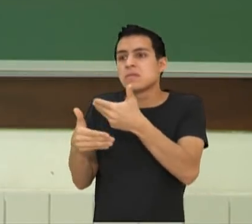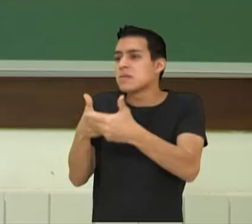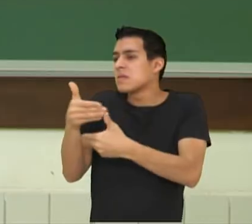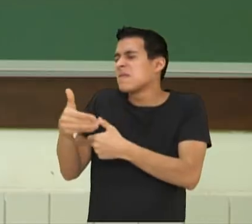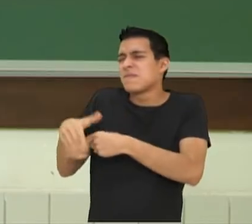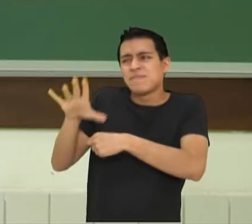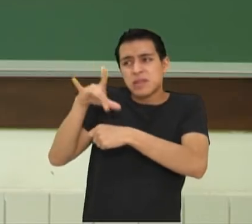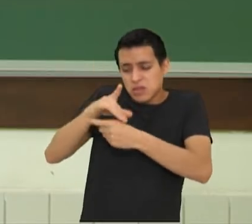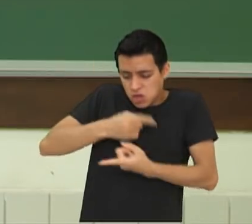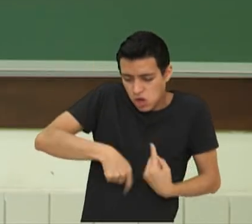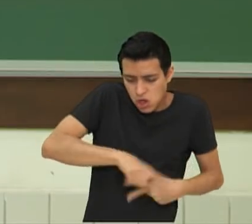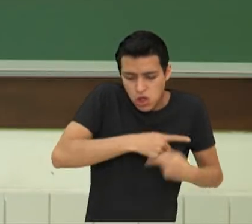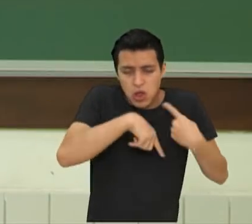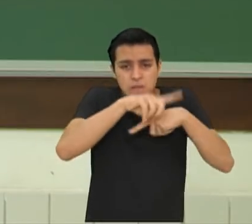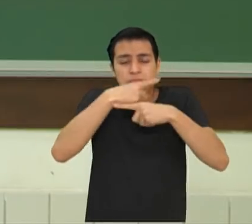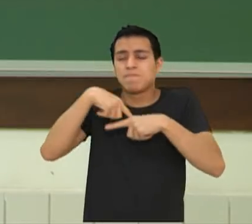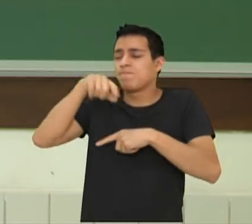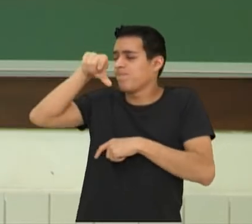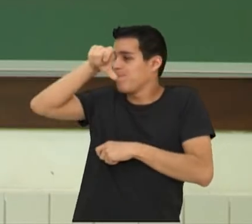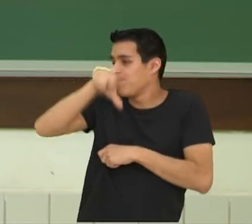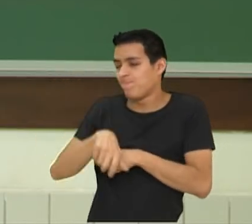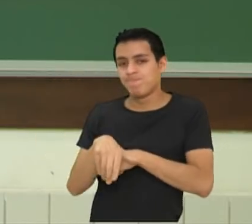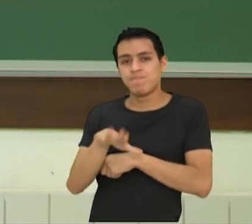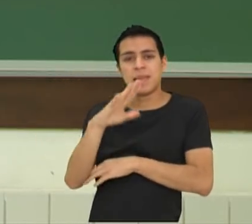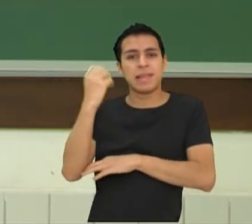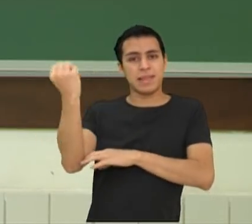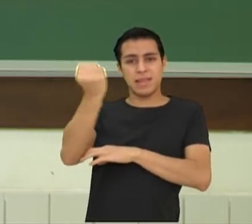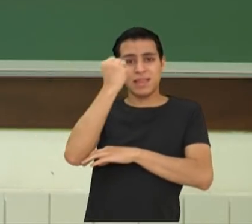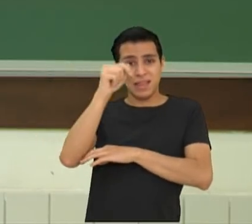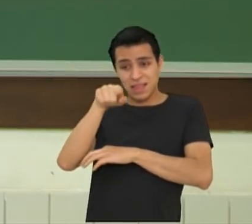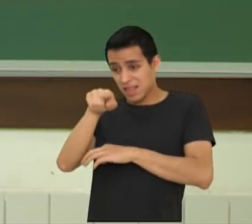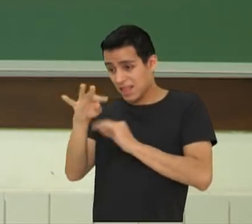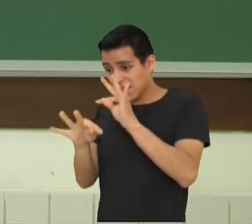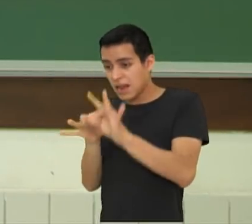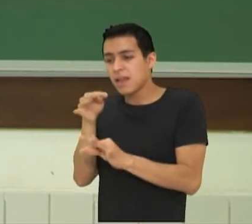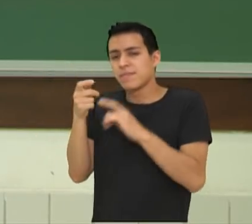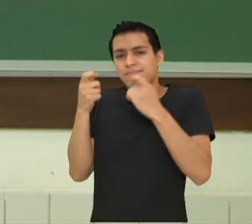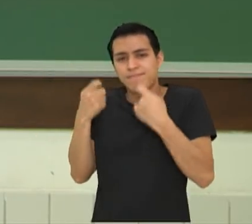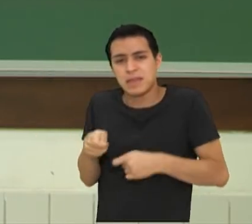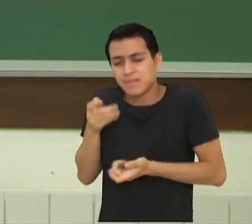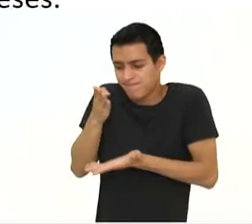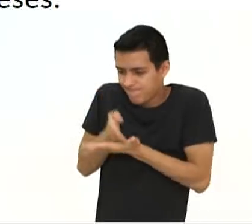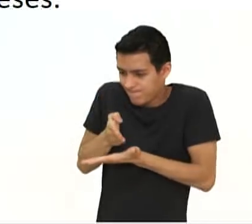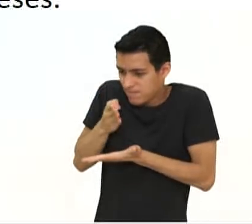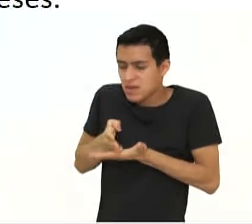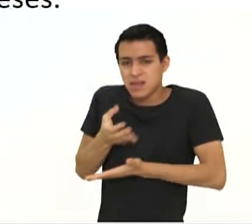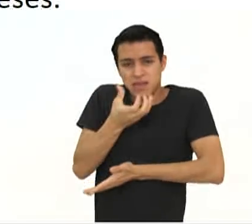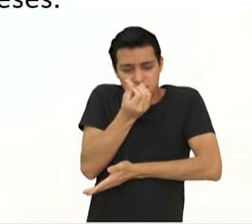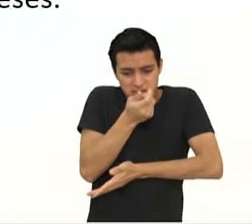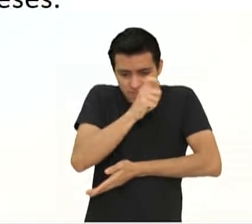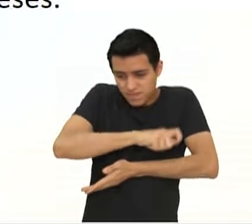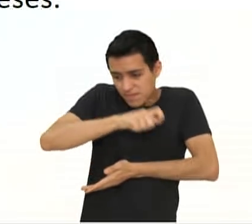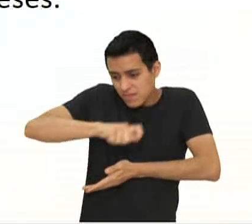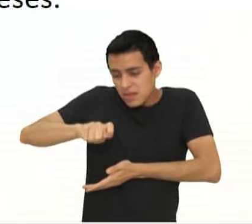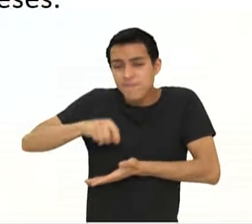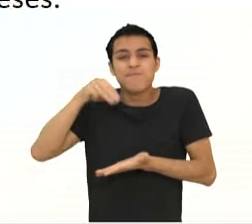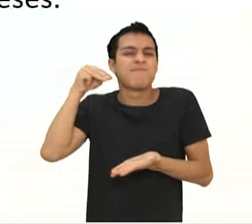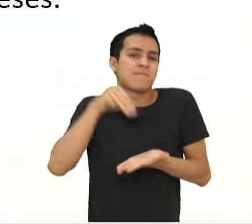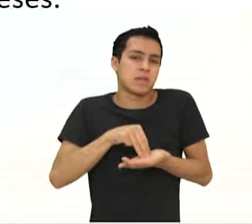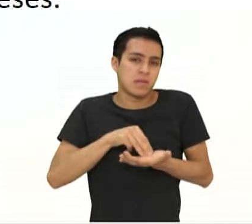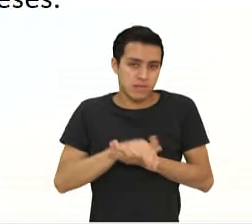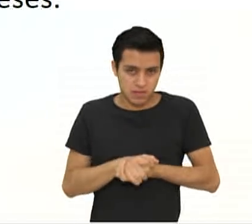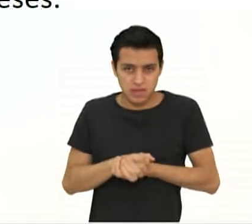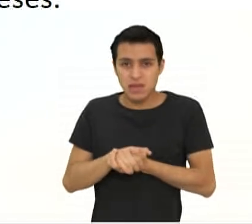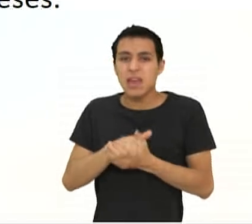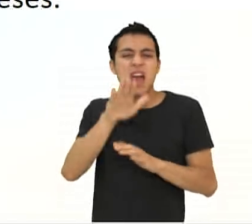mais ainda no organismo e ela fica cada vez pior. O tratamento tem que ser feito durante os 6 meses no mínimo.